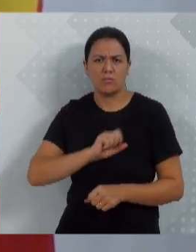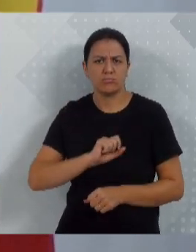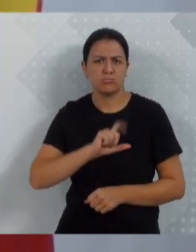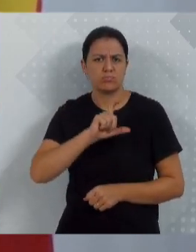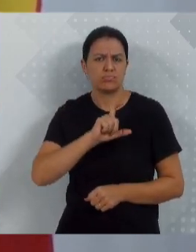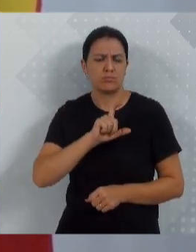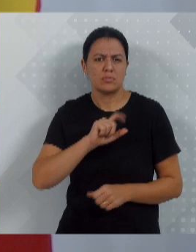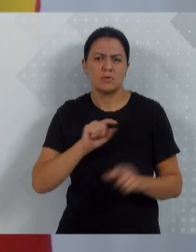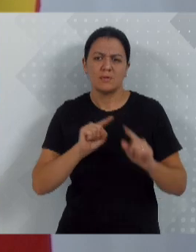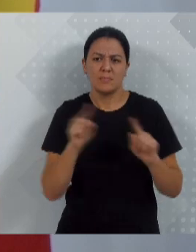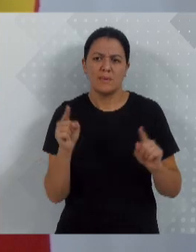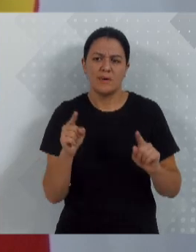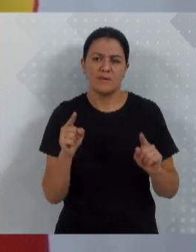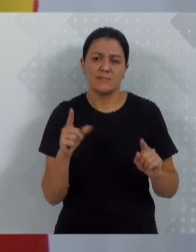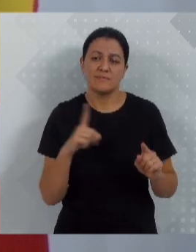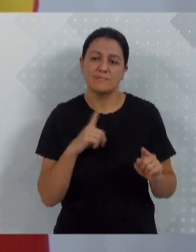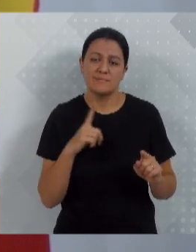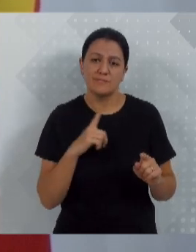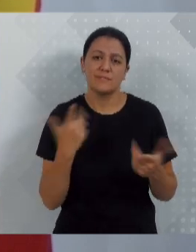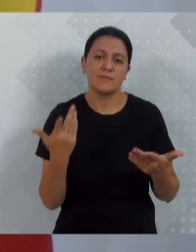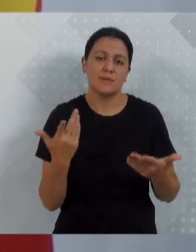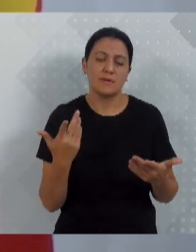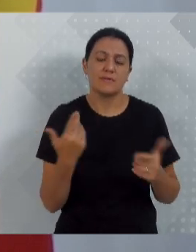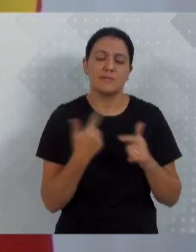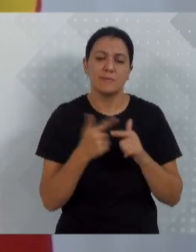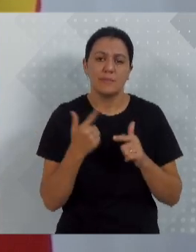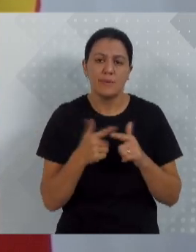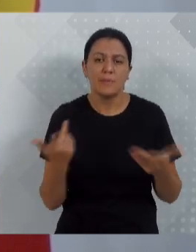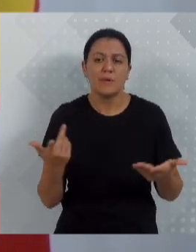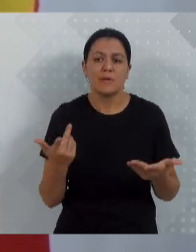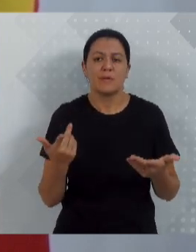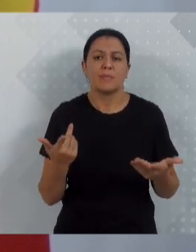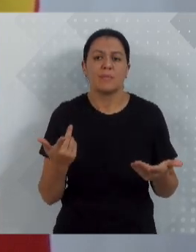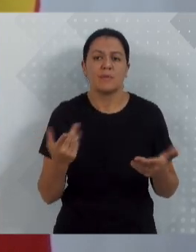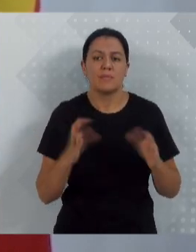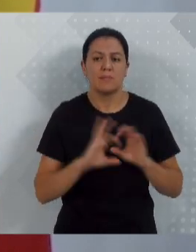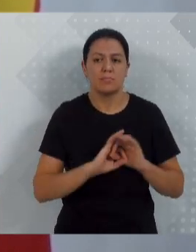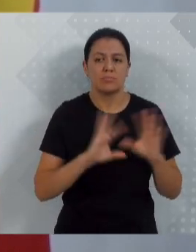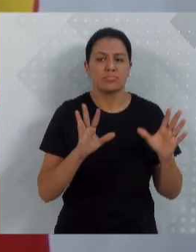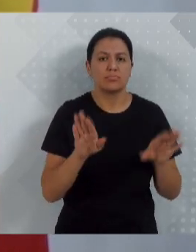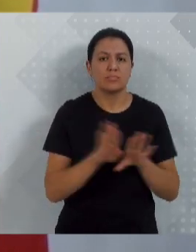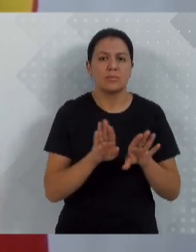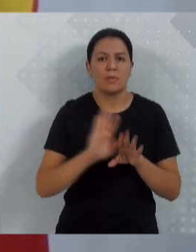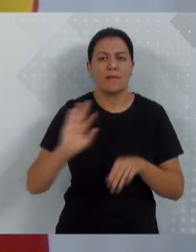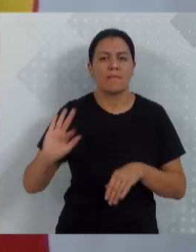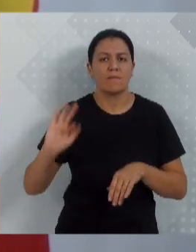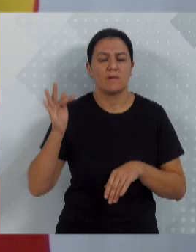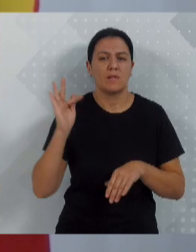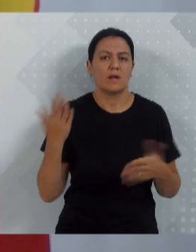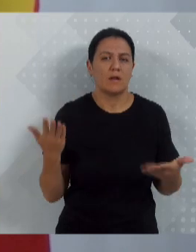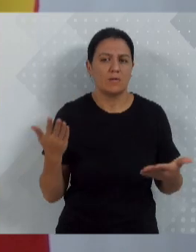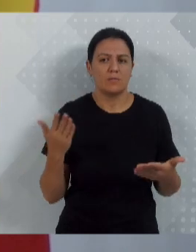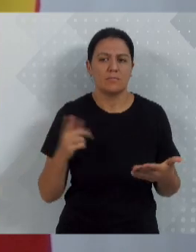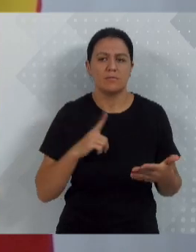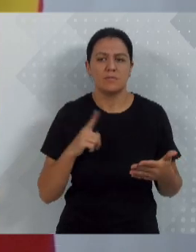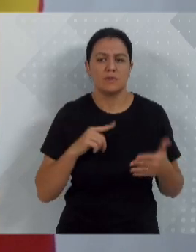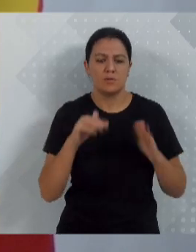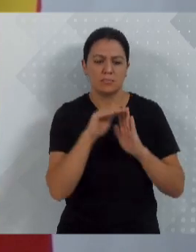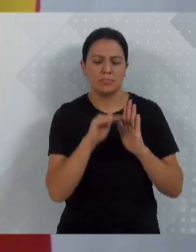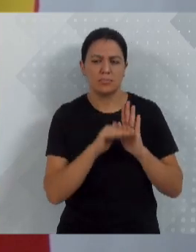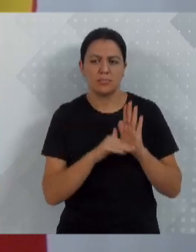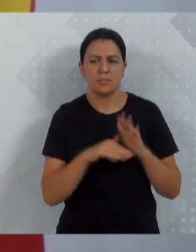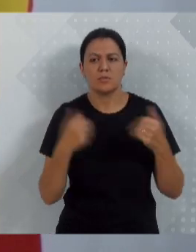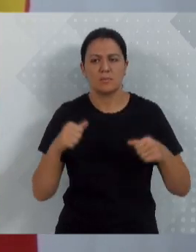Caixa, em relação às próprias peculiaridades que o município tem, há disposições em leis federais, os seus patamares, e a gente precisa deixar isso